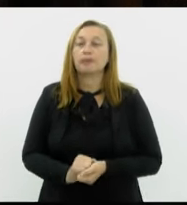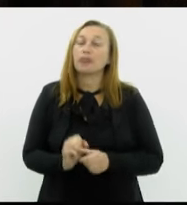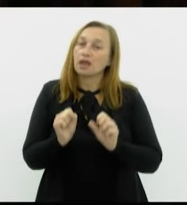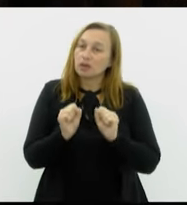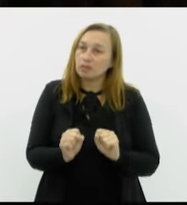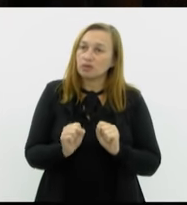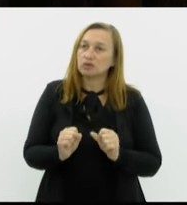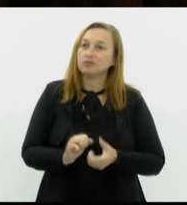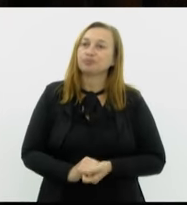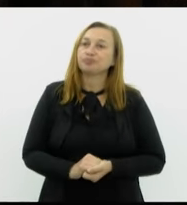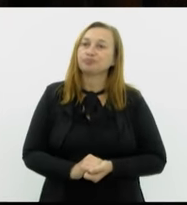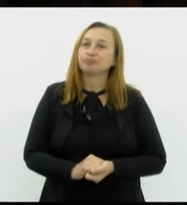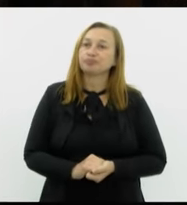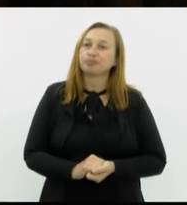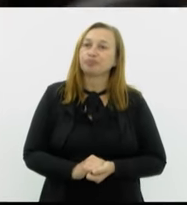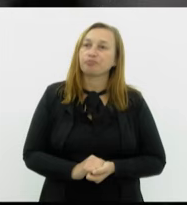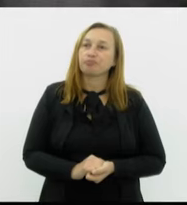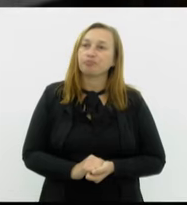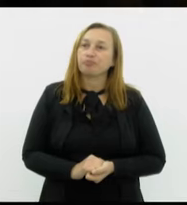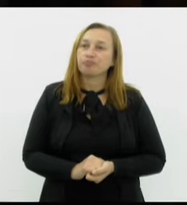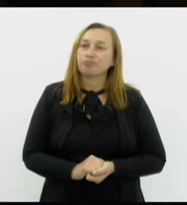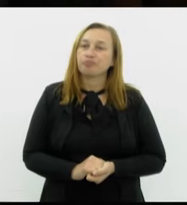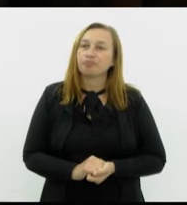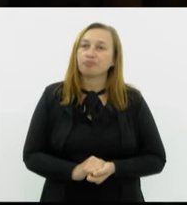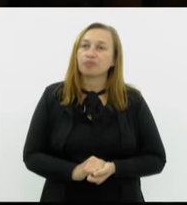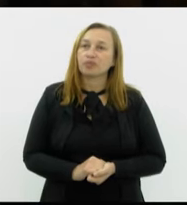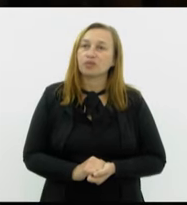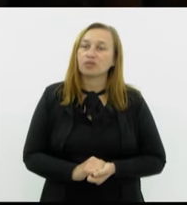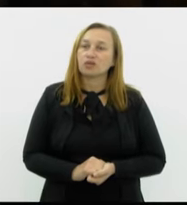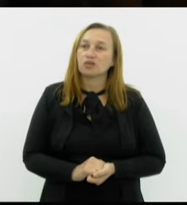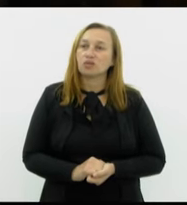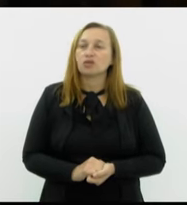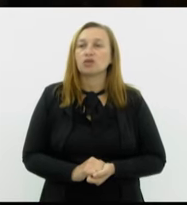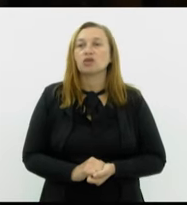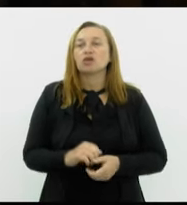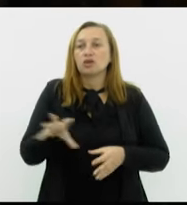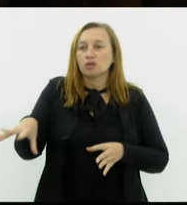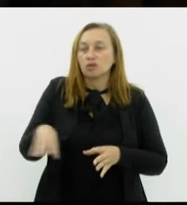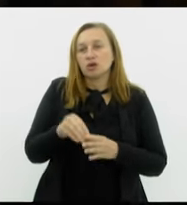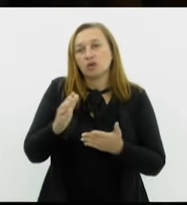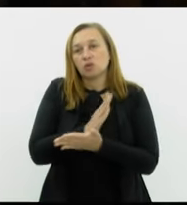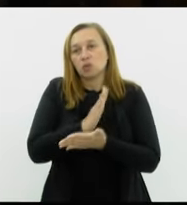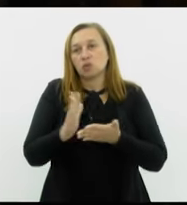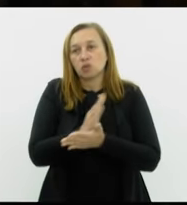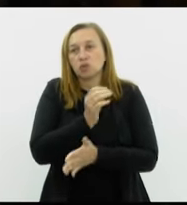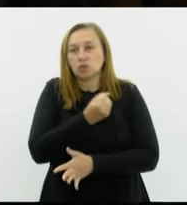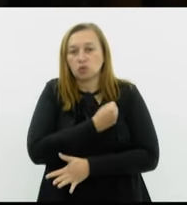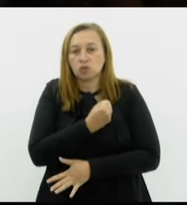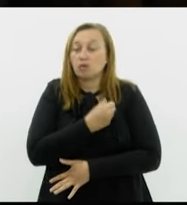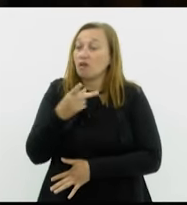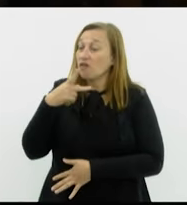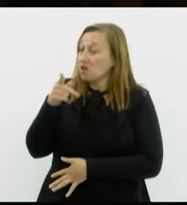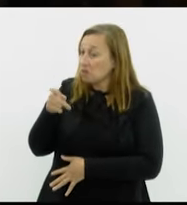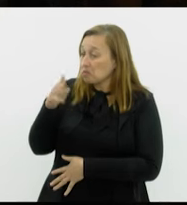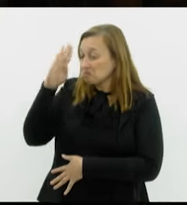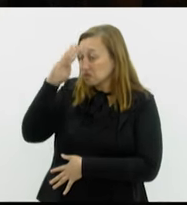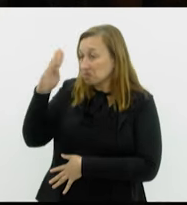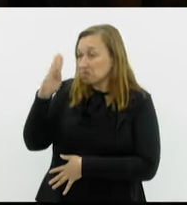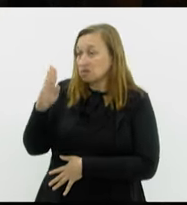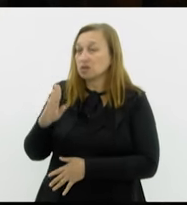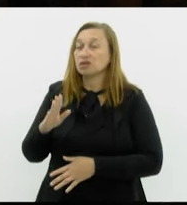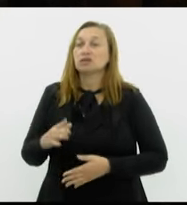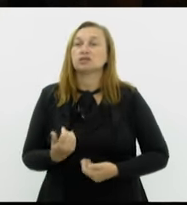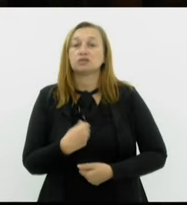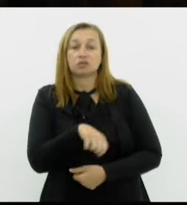possa colocar sinteticamente alguns números. Vossa Excelência tocou num ponto fundamental, que é a questão dos